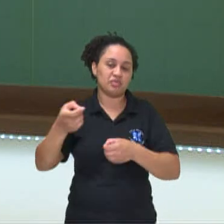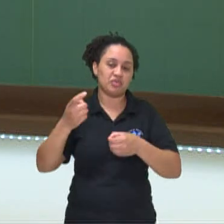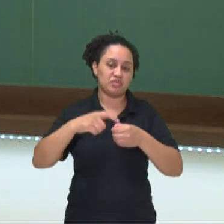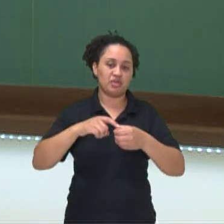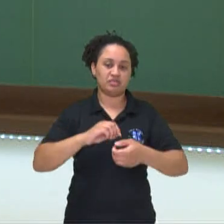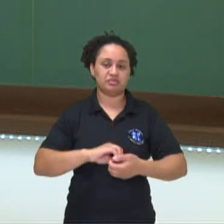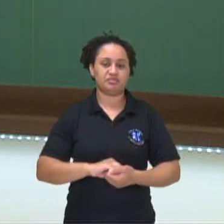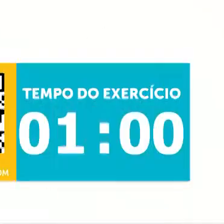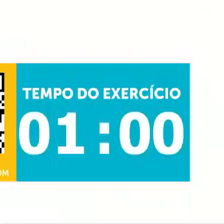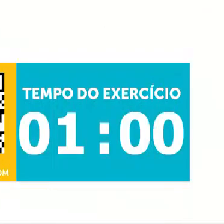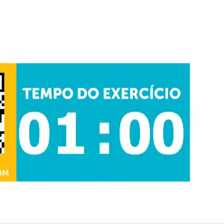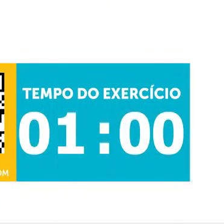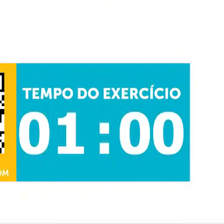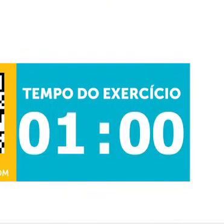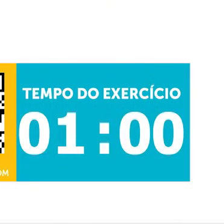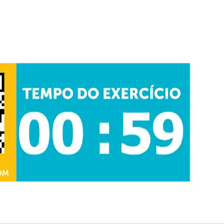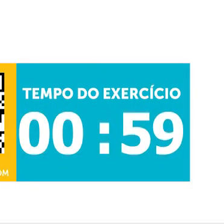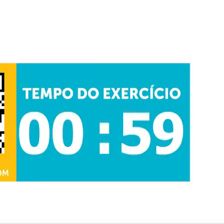estamos esperando você!